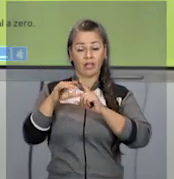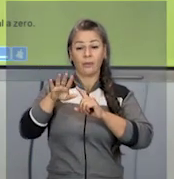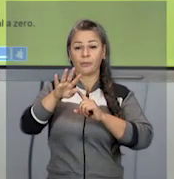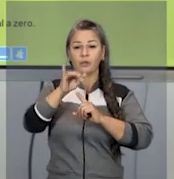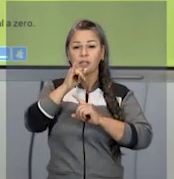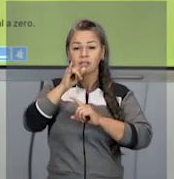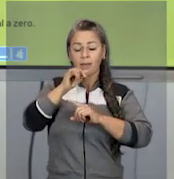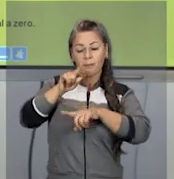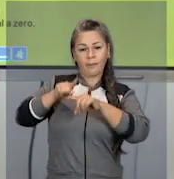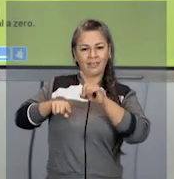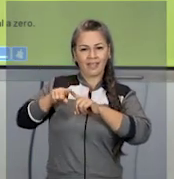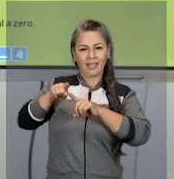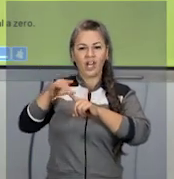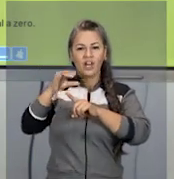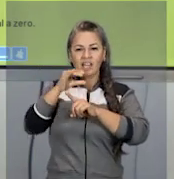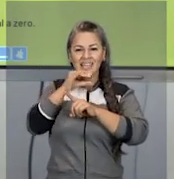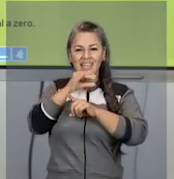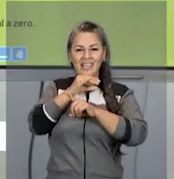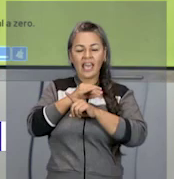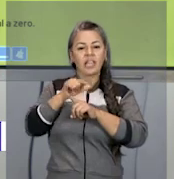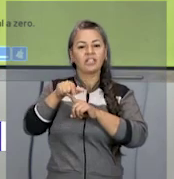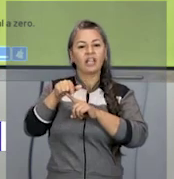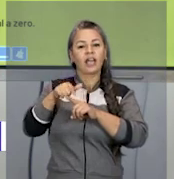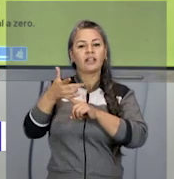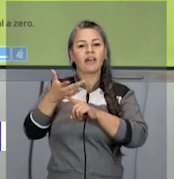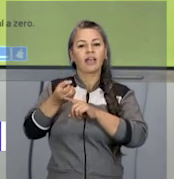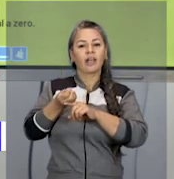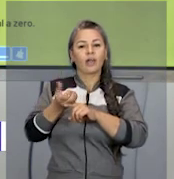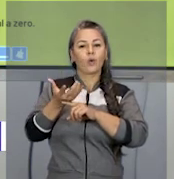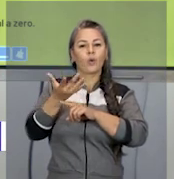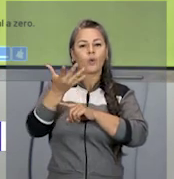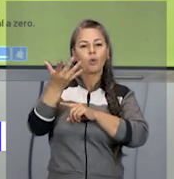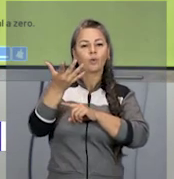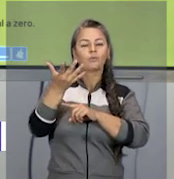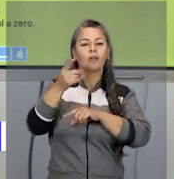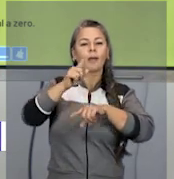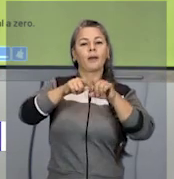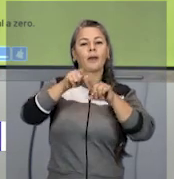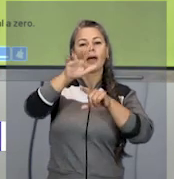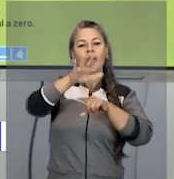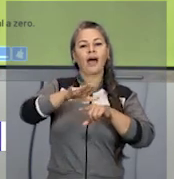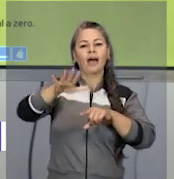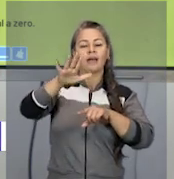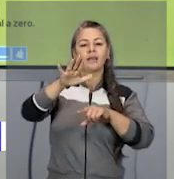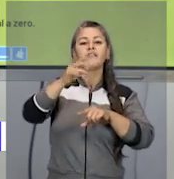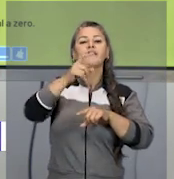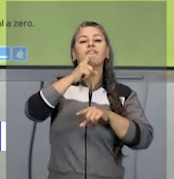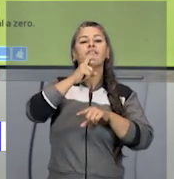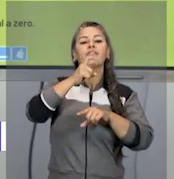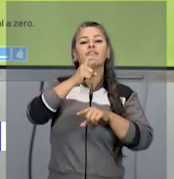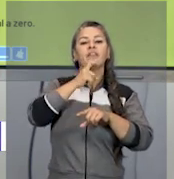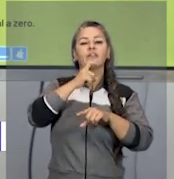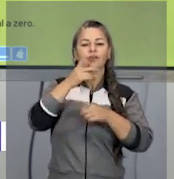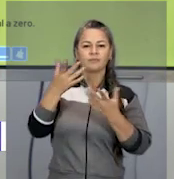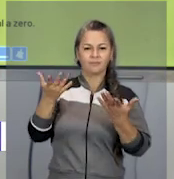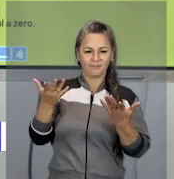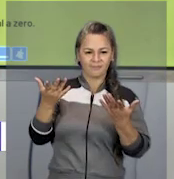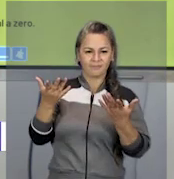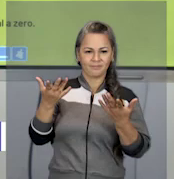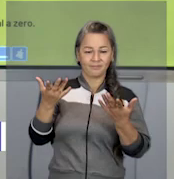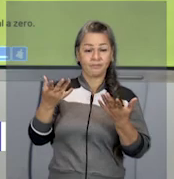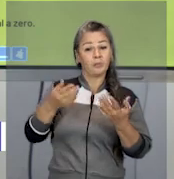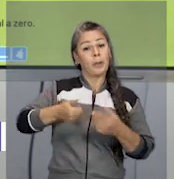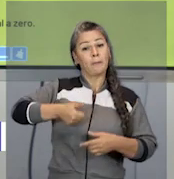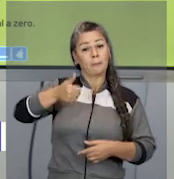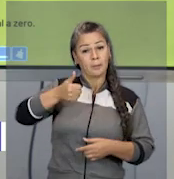estiver quente para o objeto que estiver frio. Então, a primeira premissa é que as temperaturas sejam distintas. E a